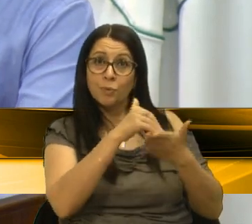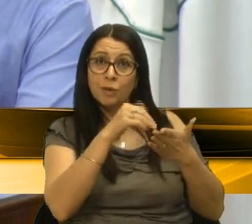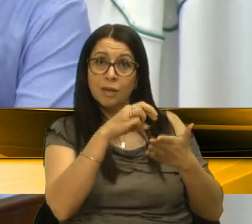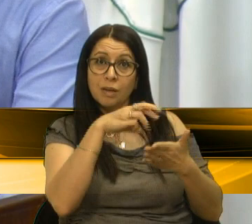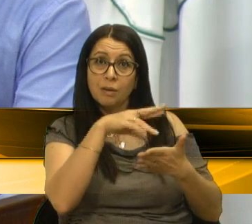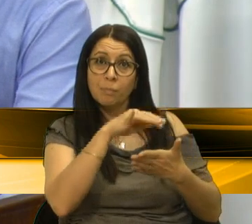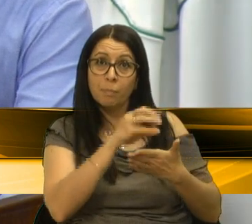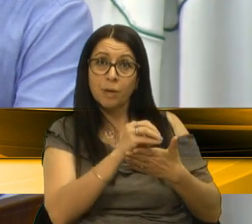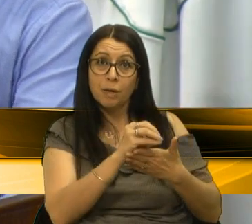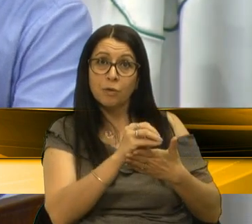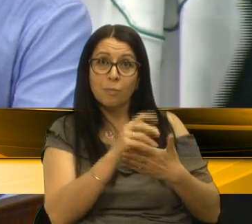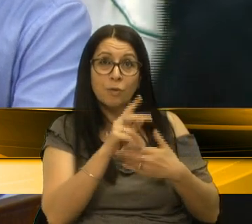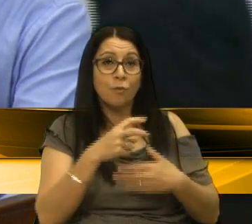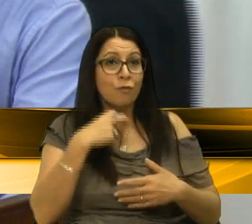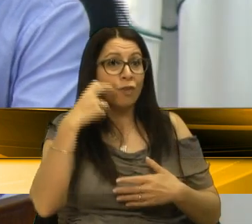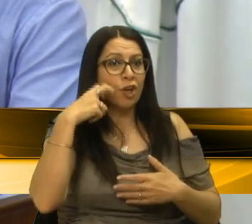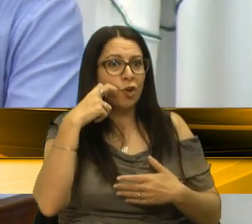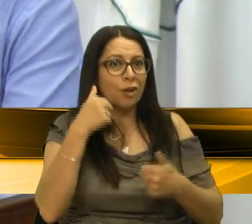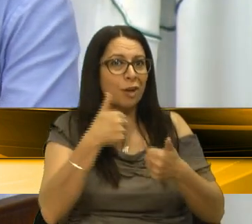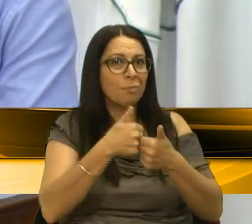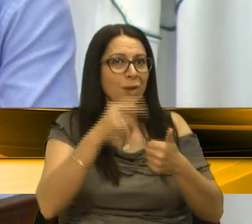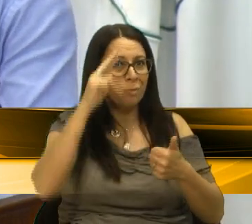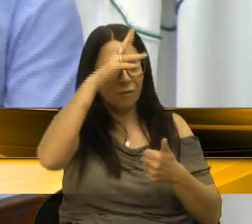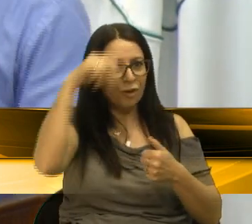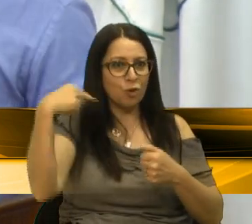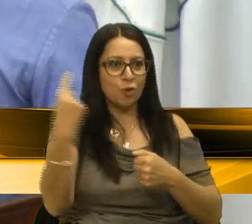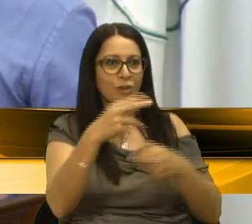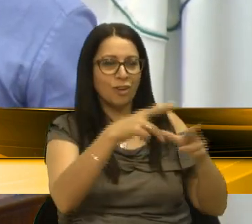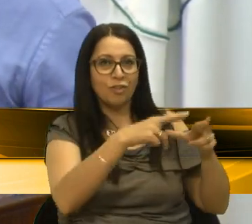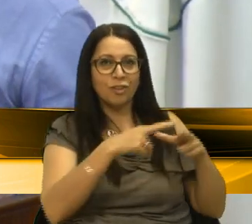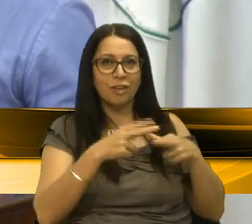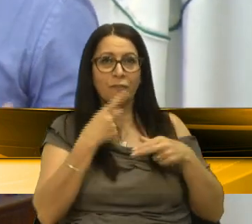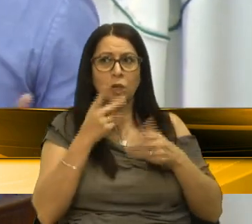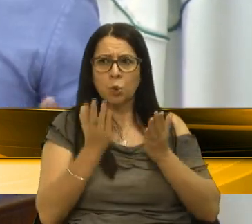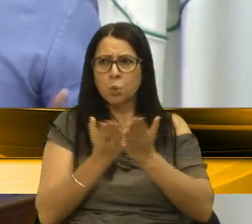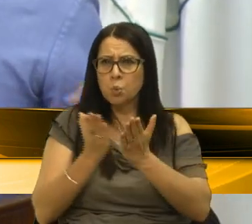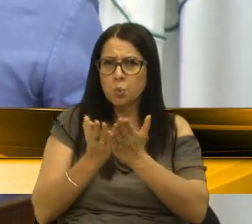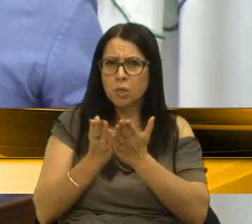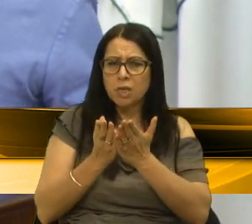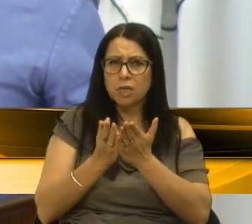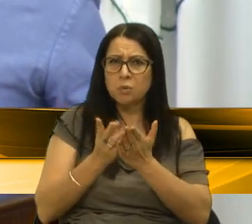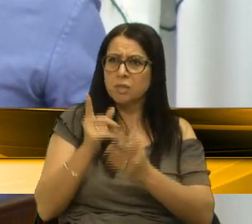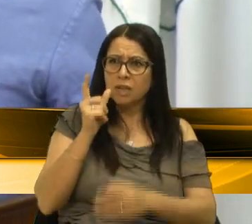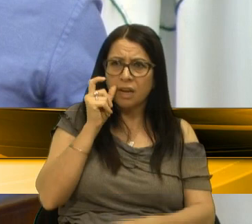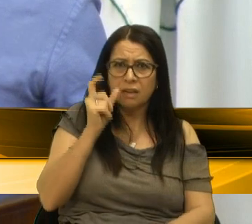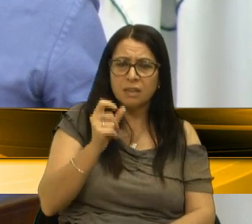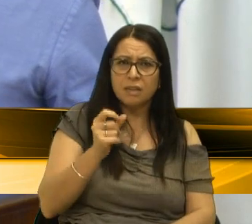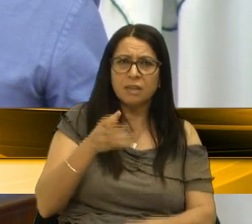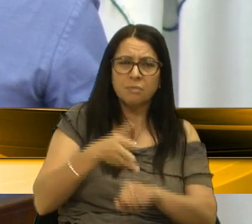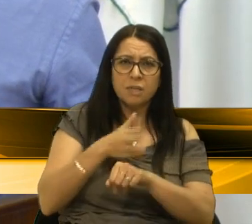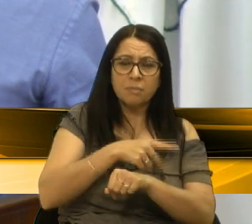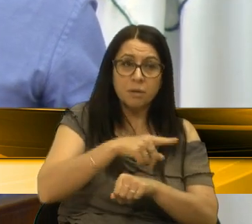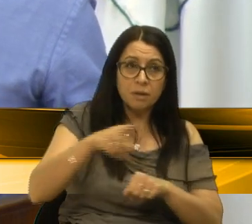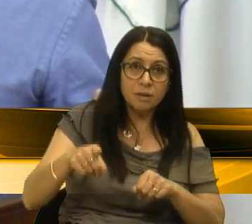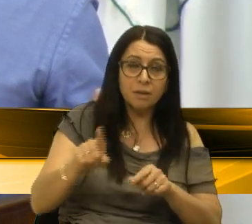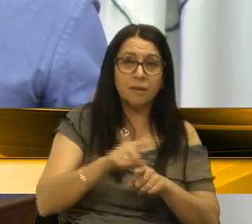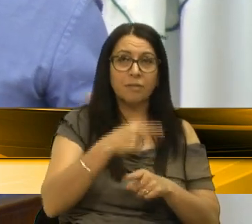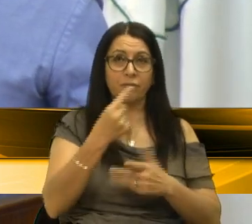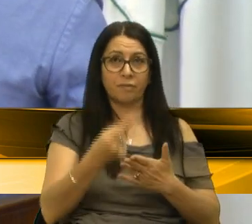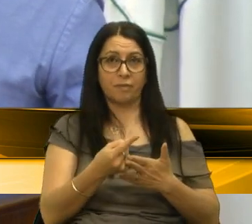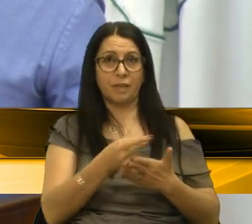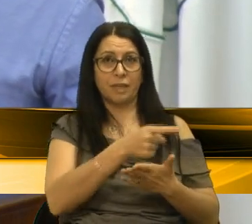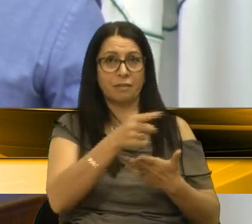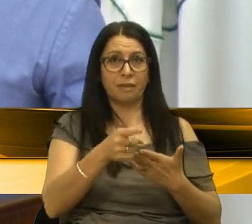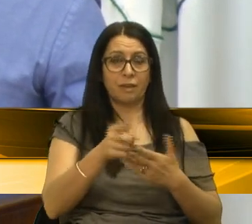um vexame na frente de prefeitos de toda a região, dizendo que estava estudando se era interessante participar da região metropolitana, que é